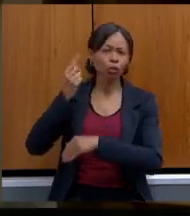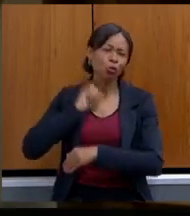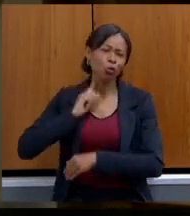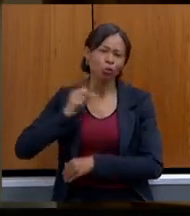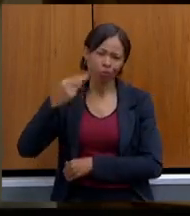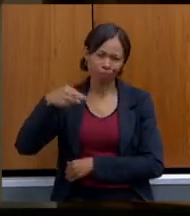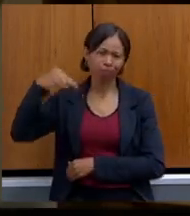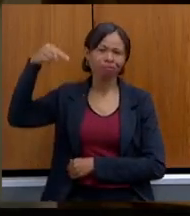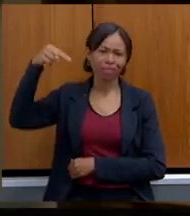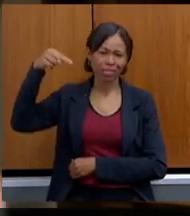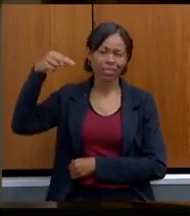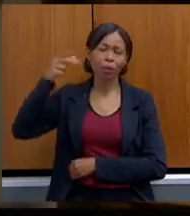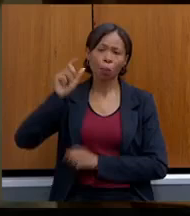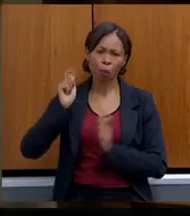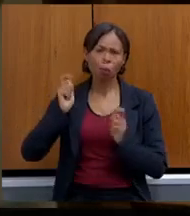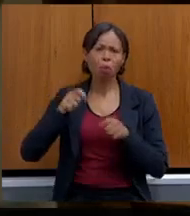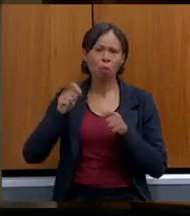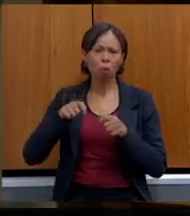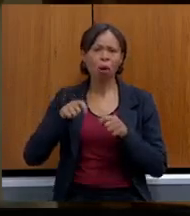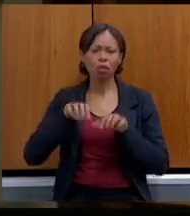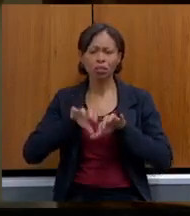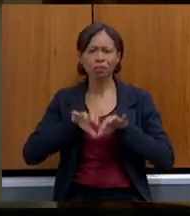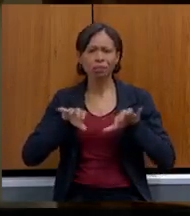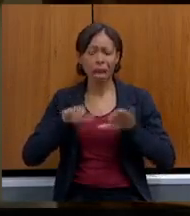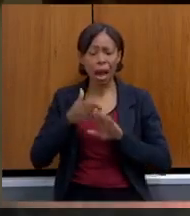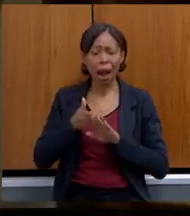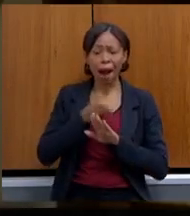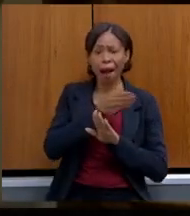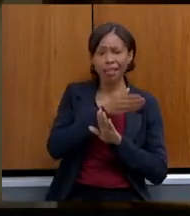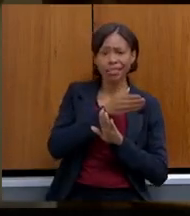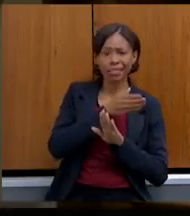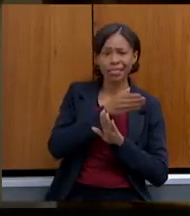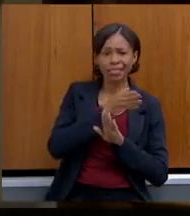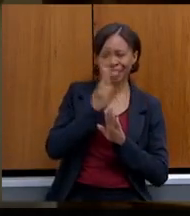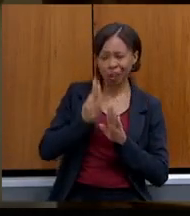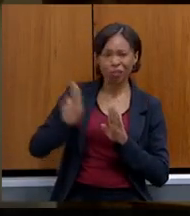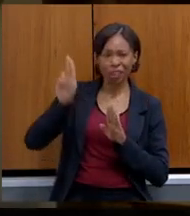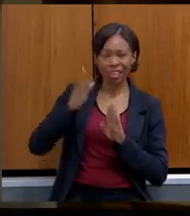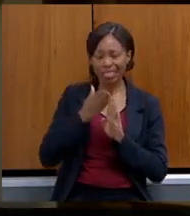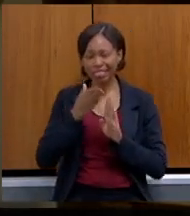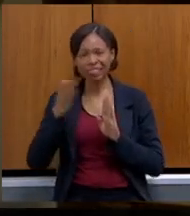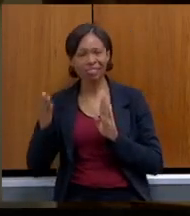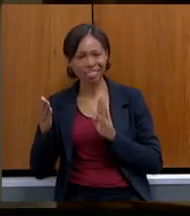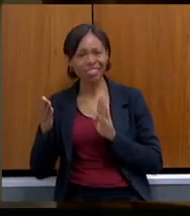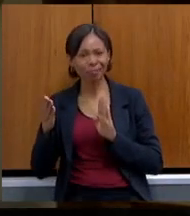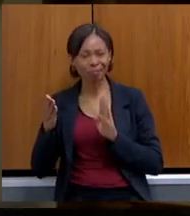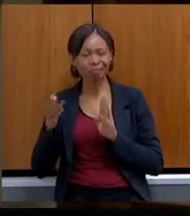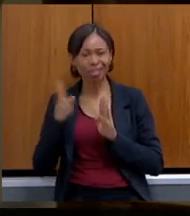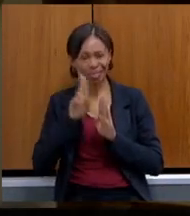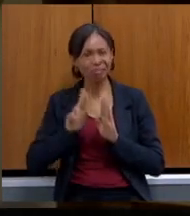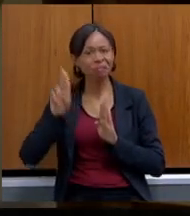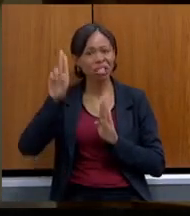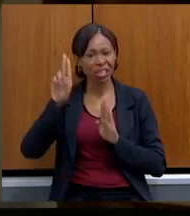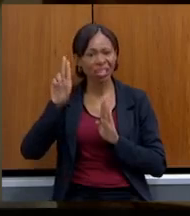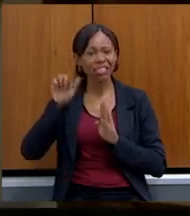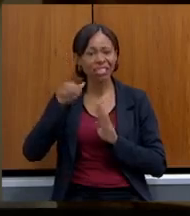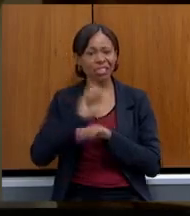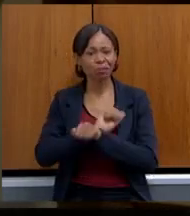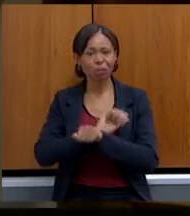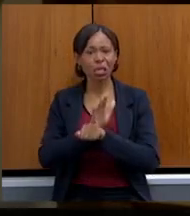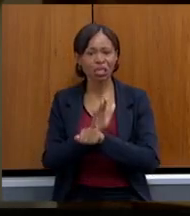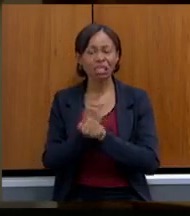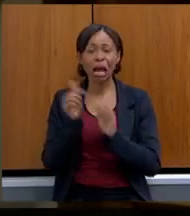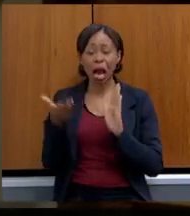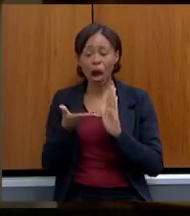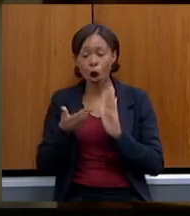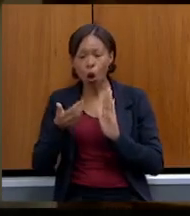dividir a história do norte de Minas antes da unimontes e depois do negócio e a senhora tem a gestão da melhor Universidade